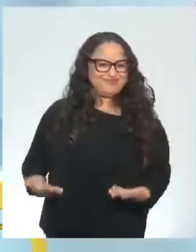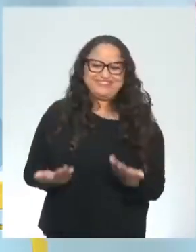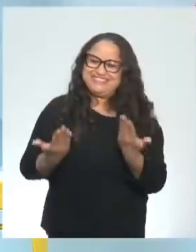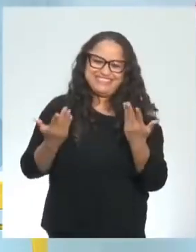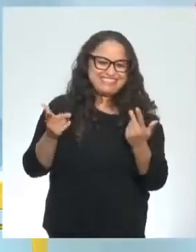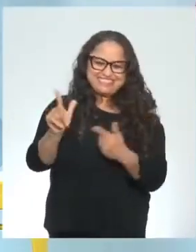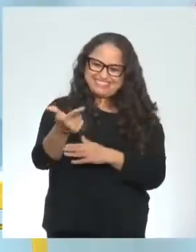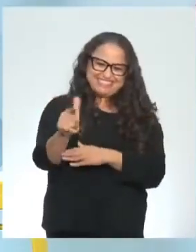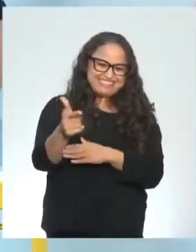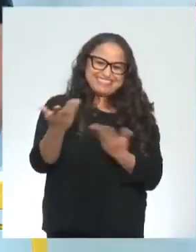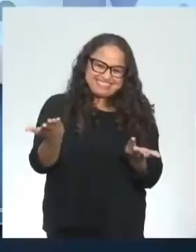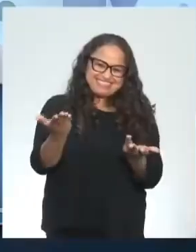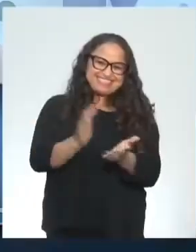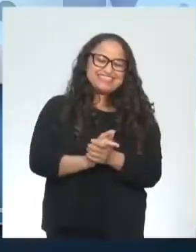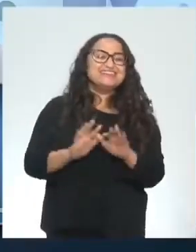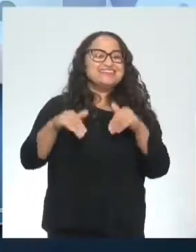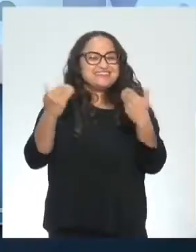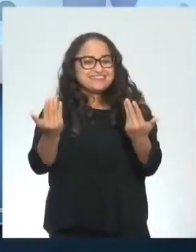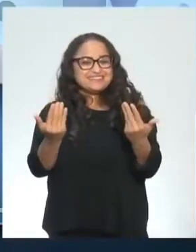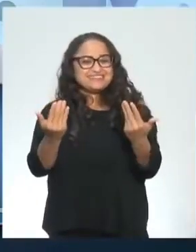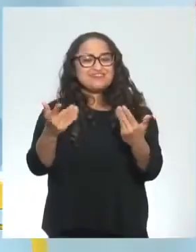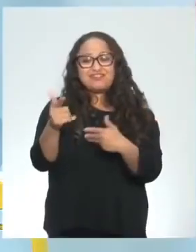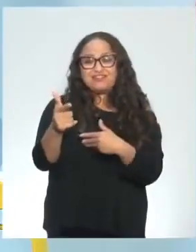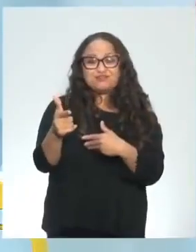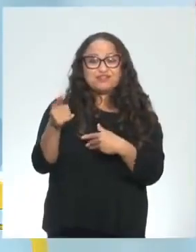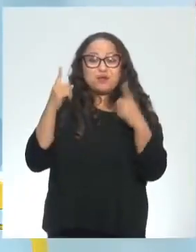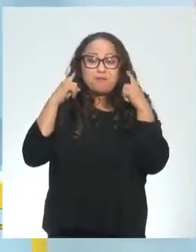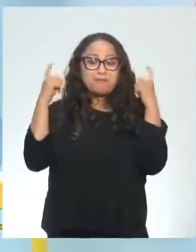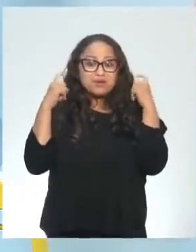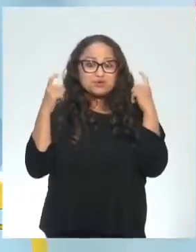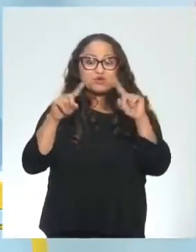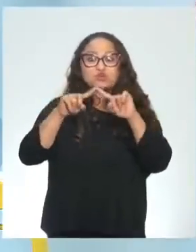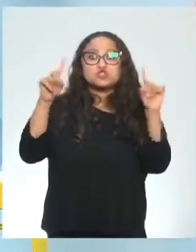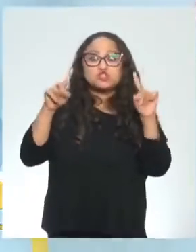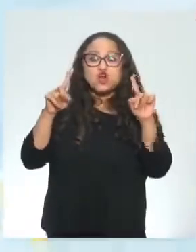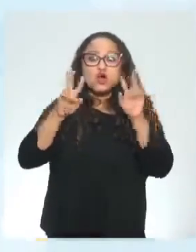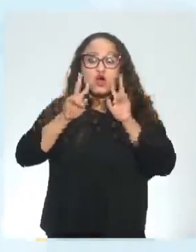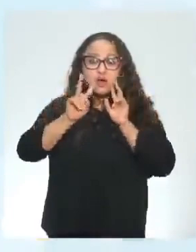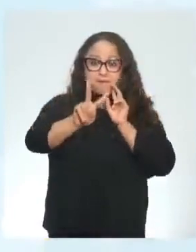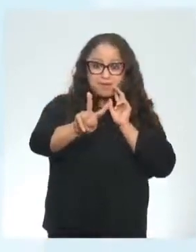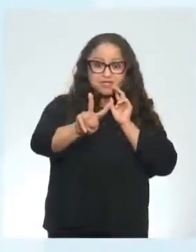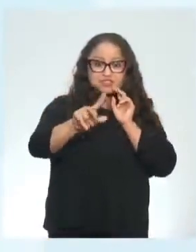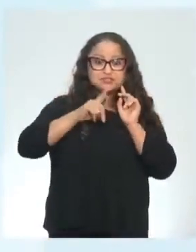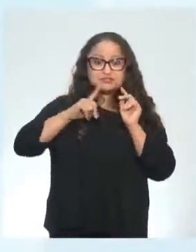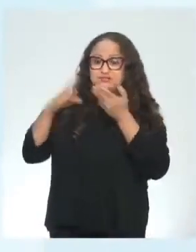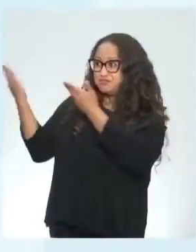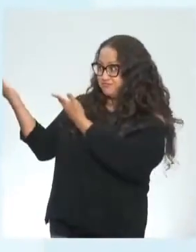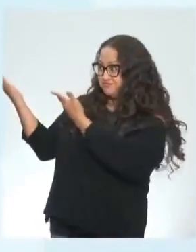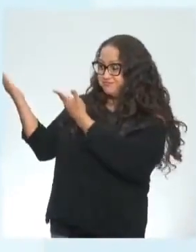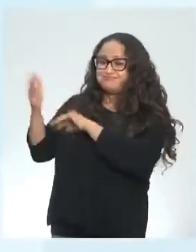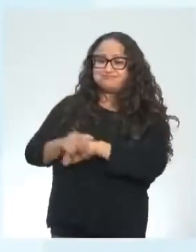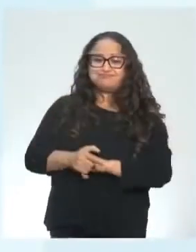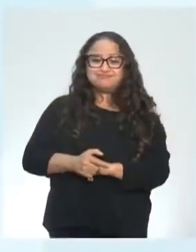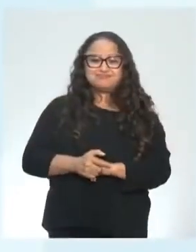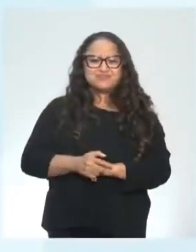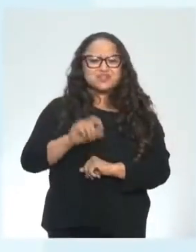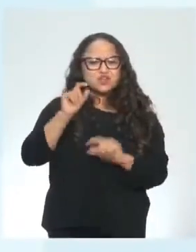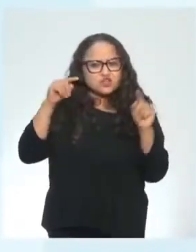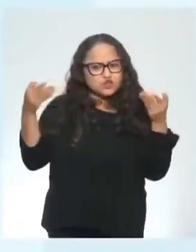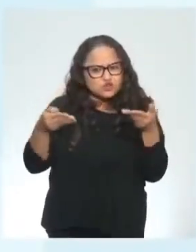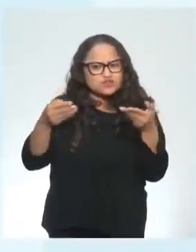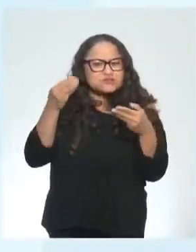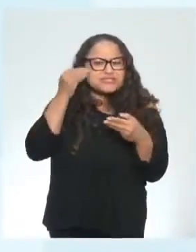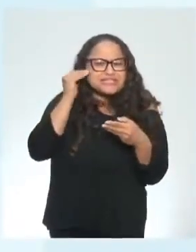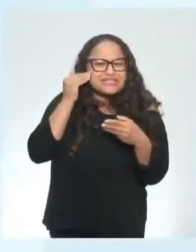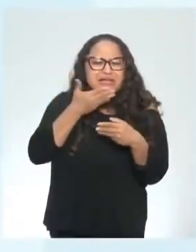Ok então não tinha são não tinha nada a gente só tem aí essa cena que está passando aqui na tela para vocês a gente vai